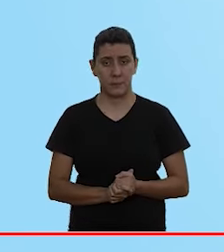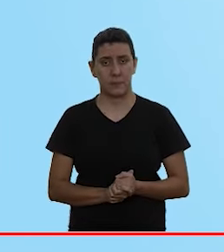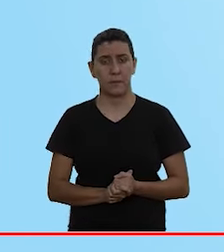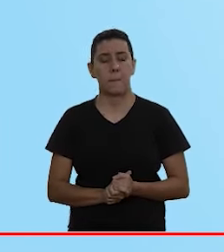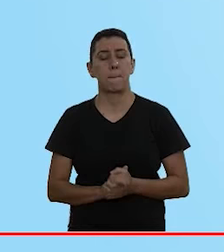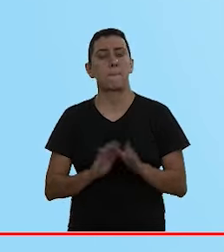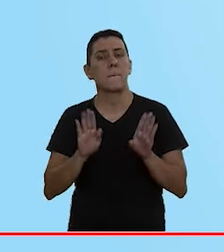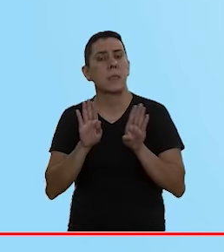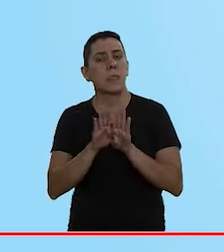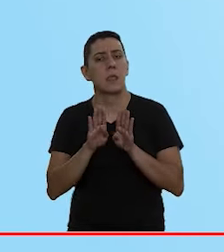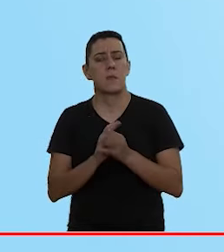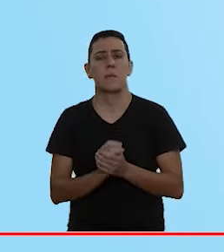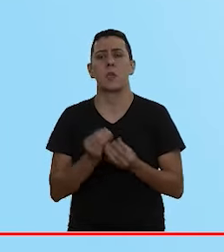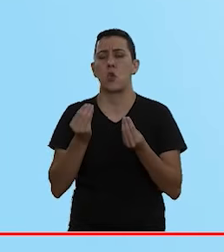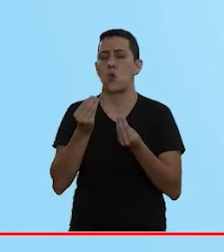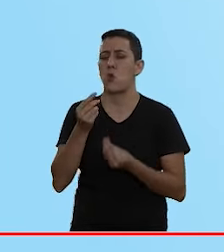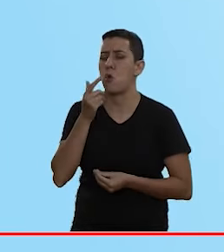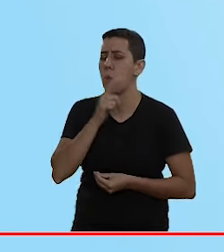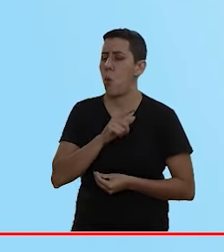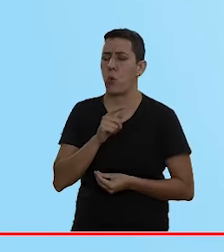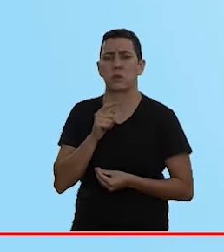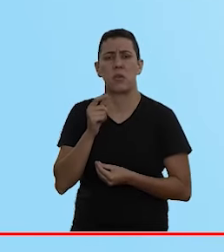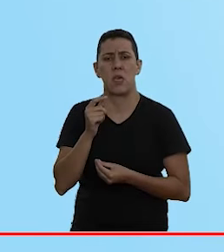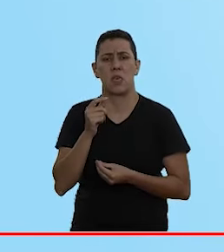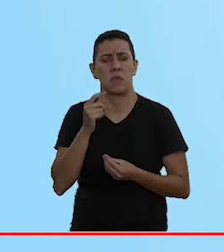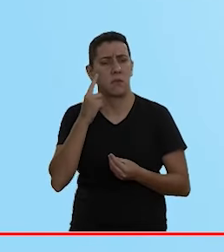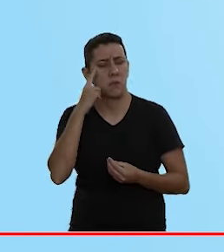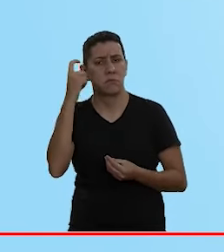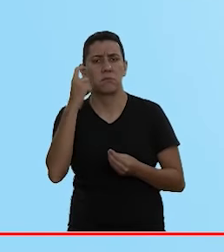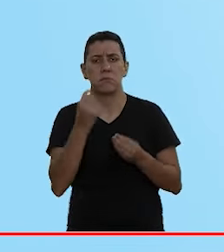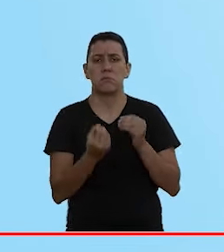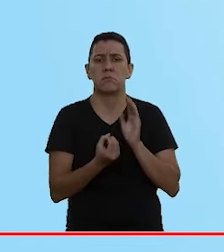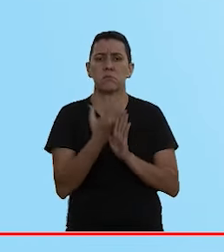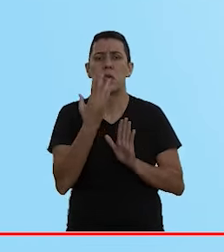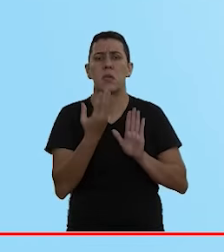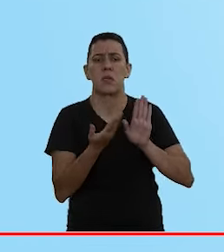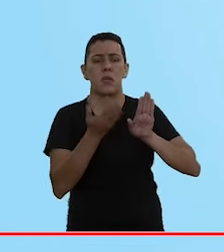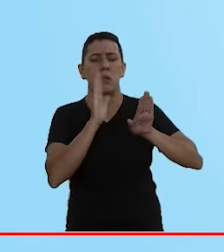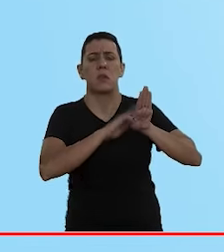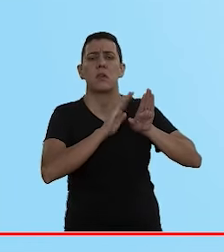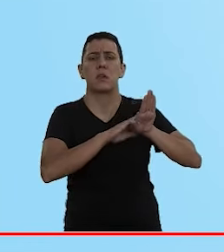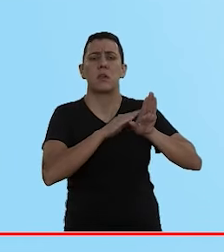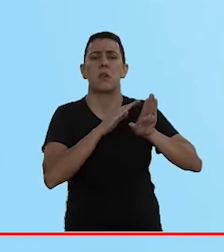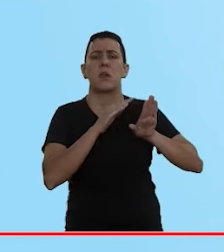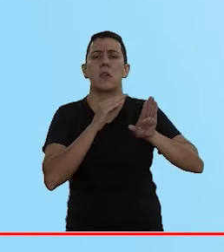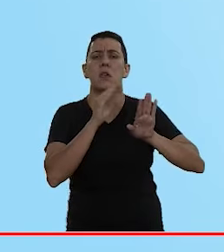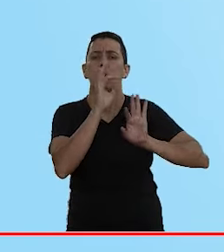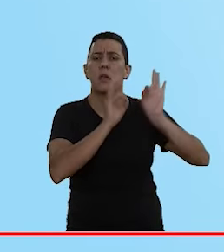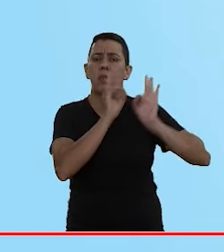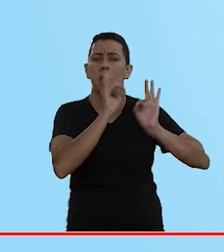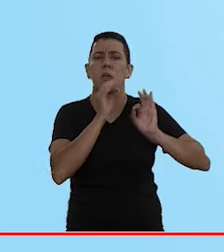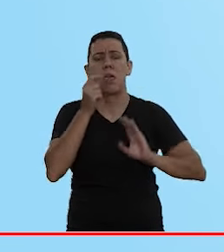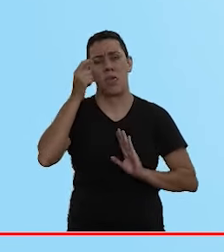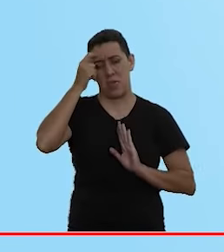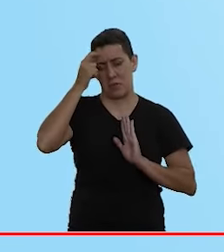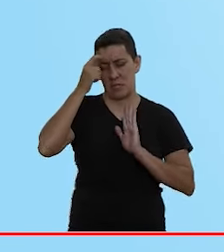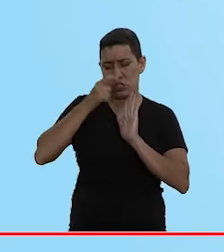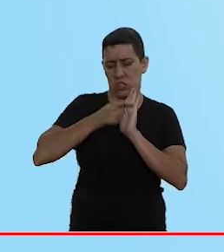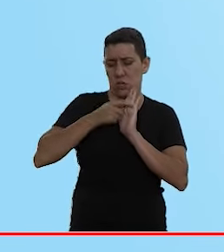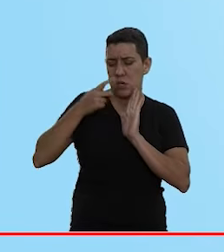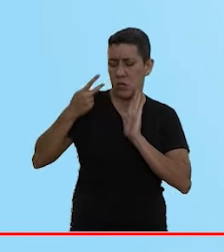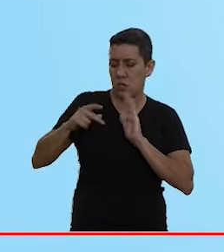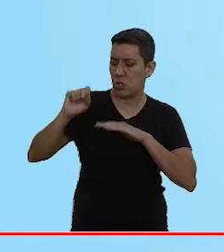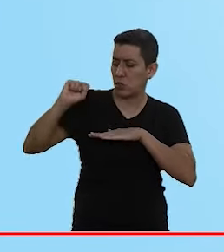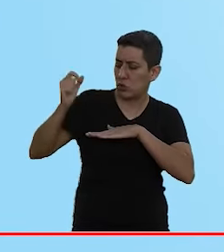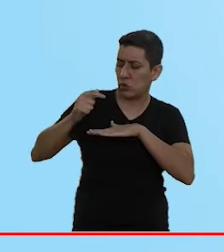como funciona o algoritmo de inteligência artificial para o segmento solar, né? Quando a gente pega